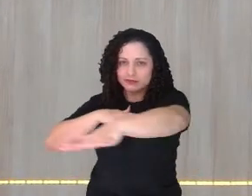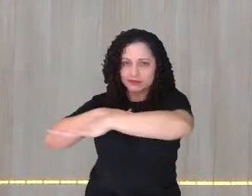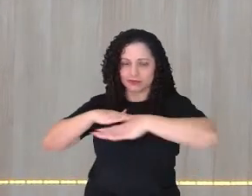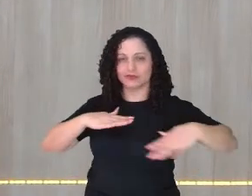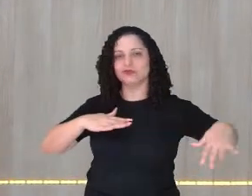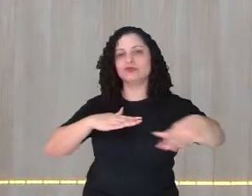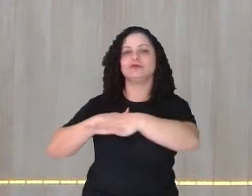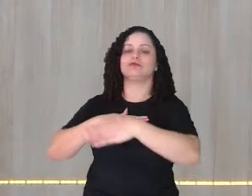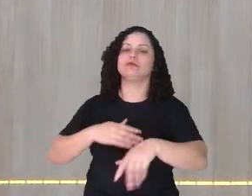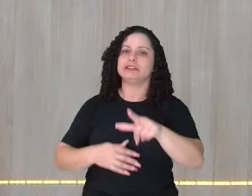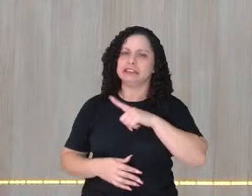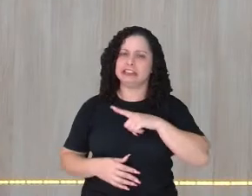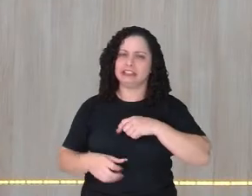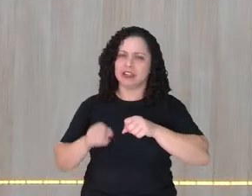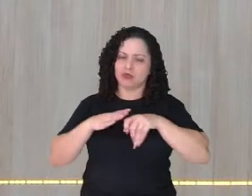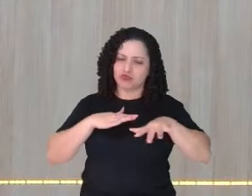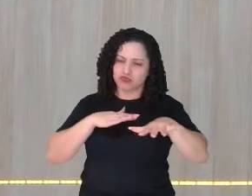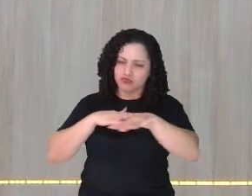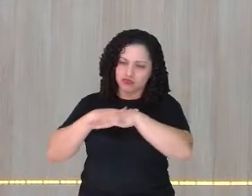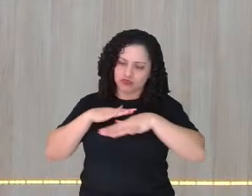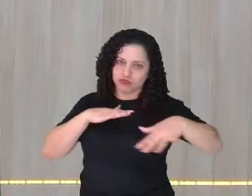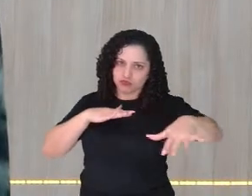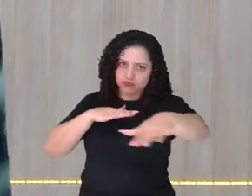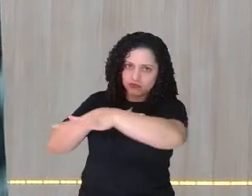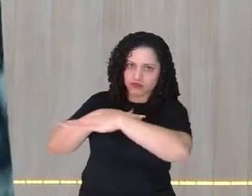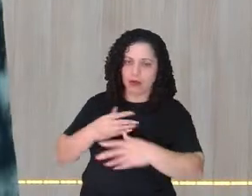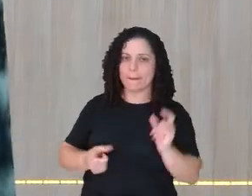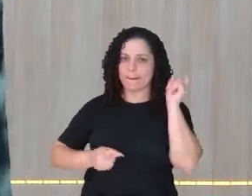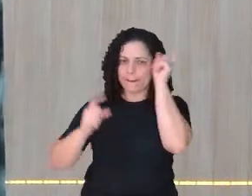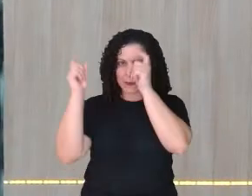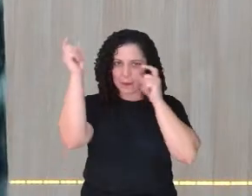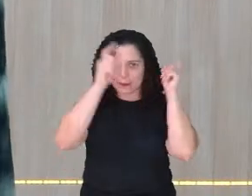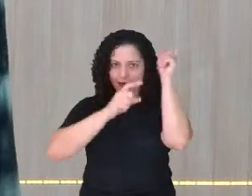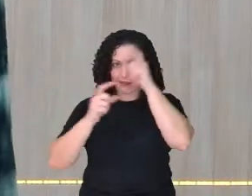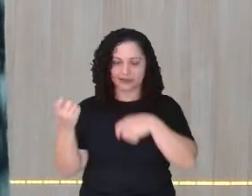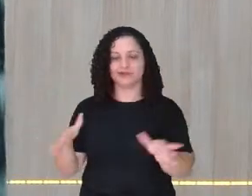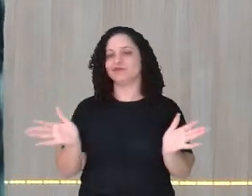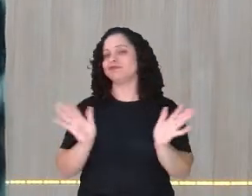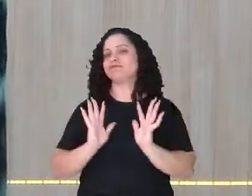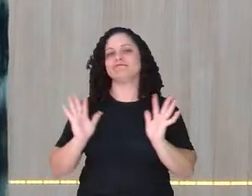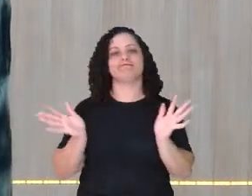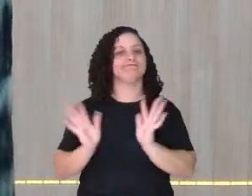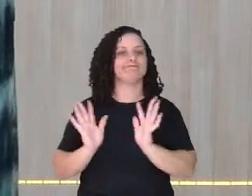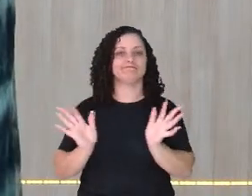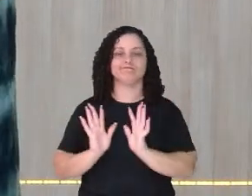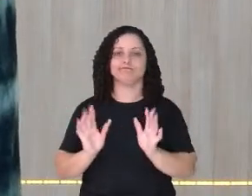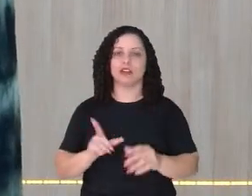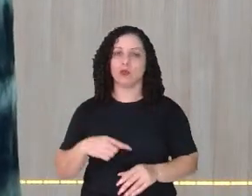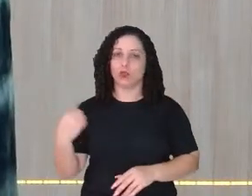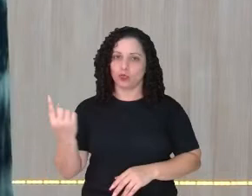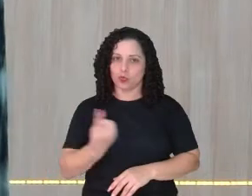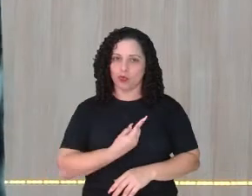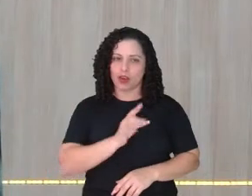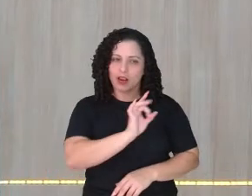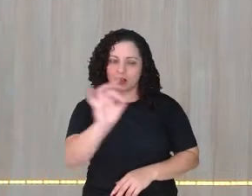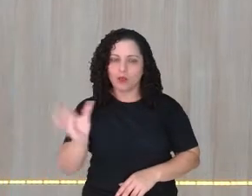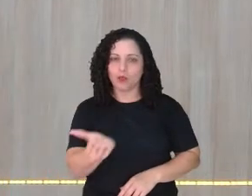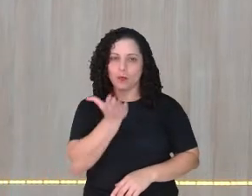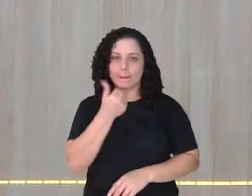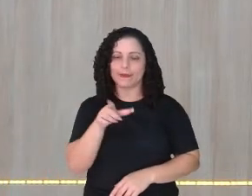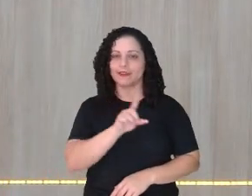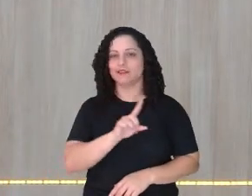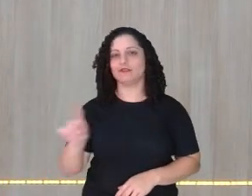propriedades de terra, elas não estão preocupadas com o nosso alimento aqui? Elas